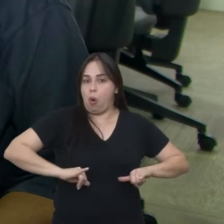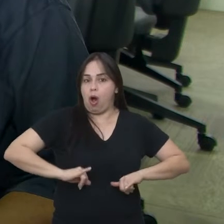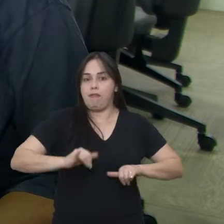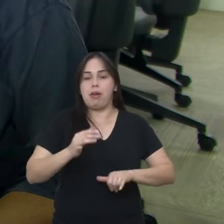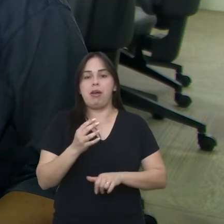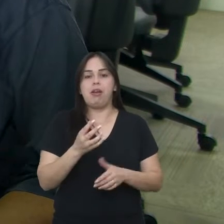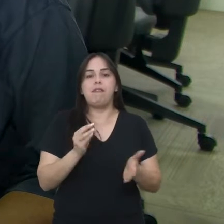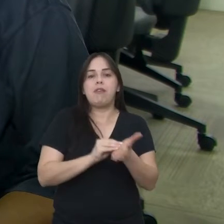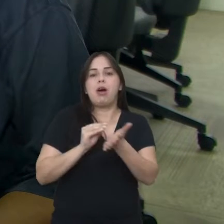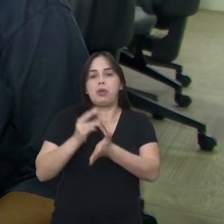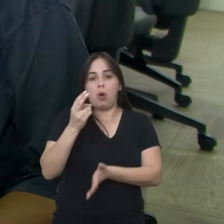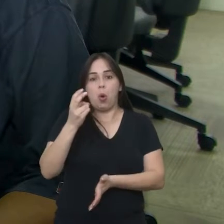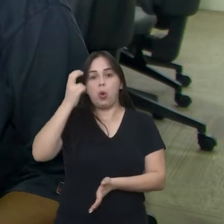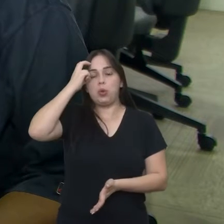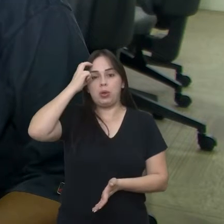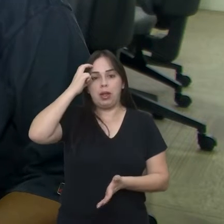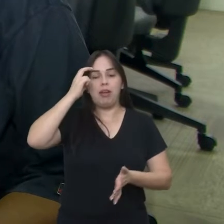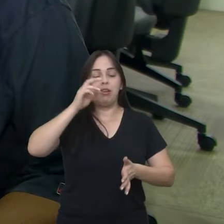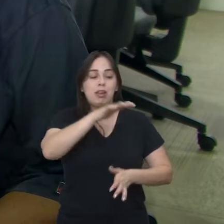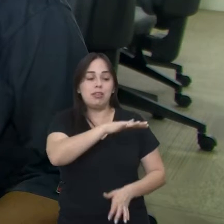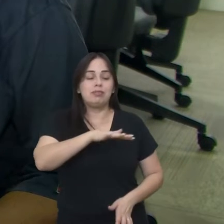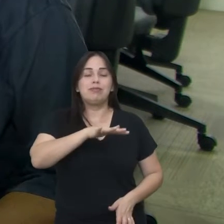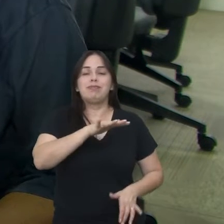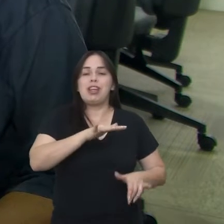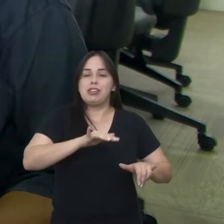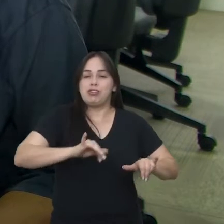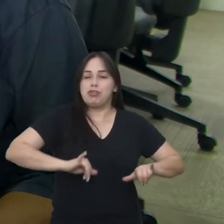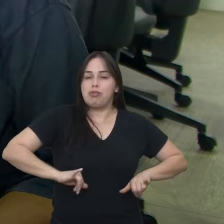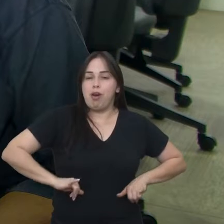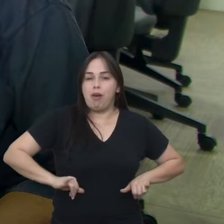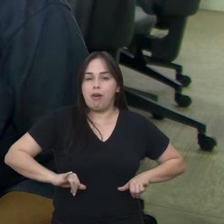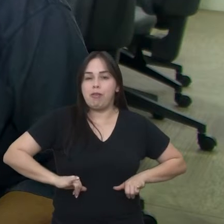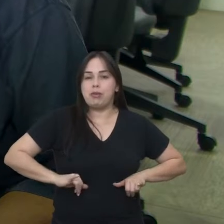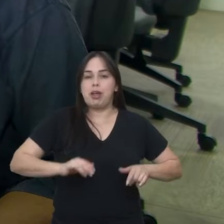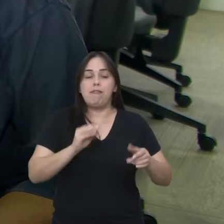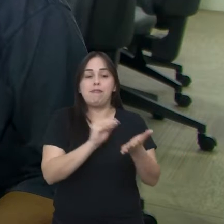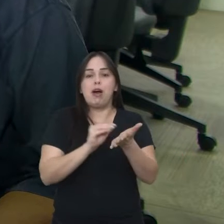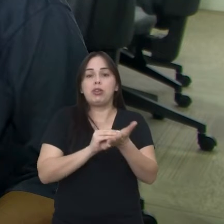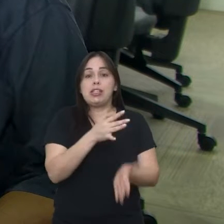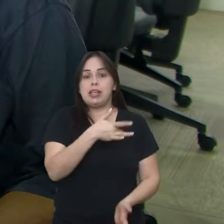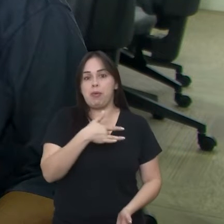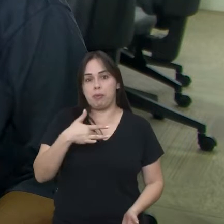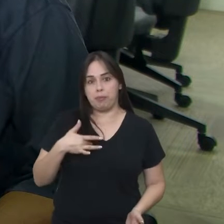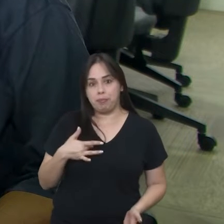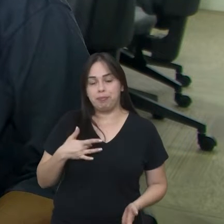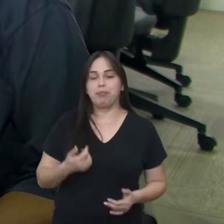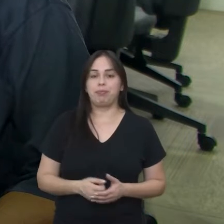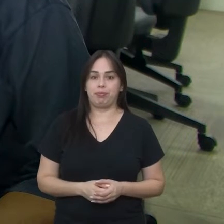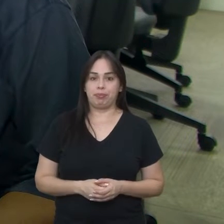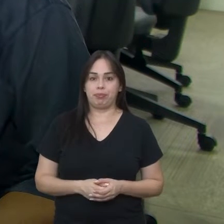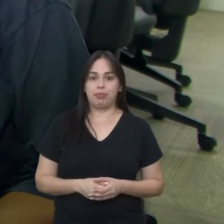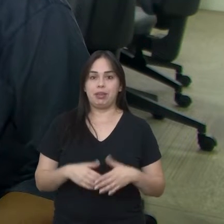sofre porque não tem acesso à cultura. A população negra sofre porque não tem acesso à saúde.